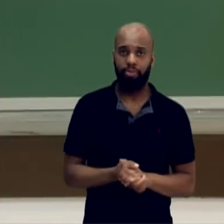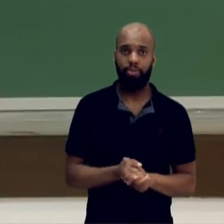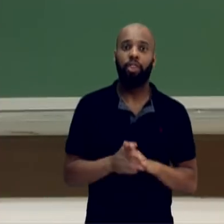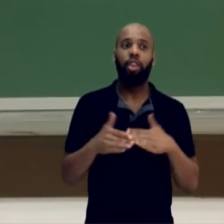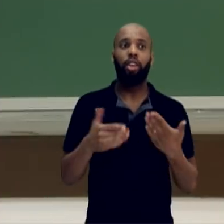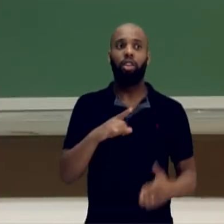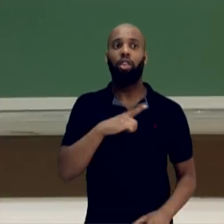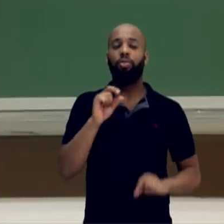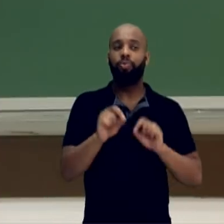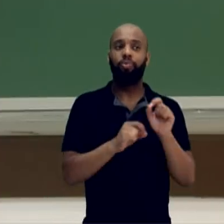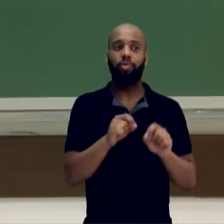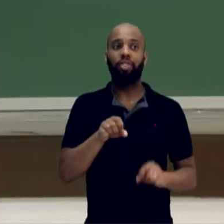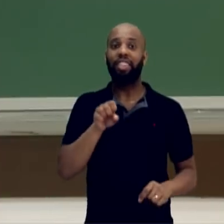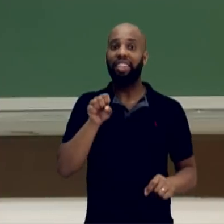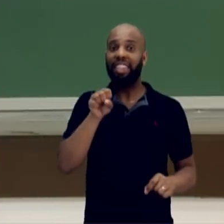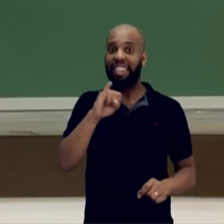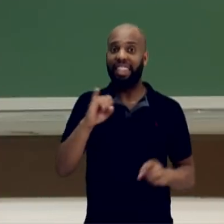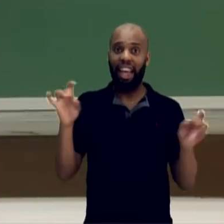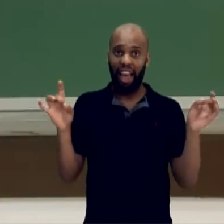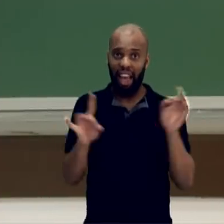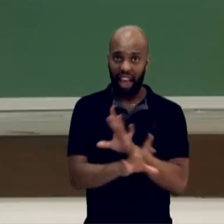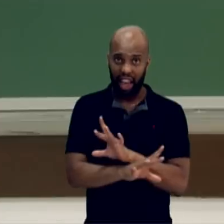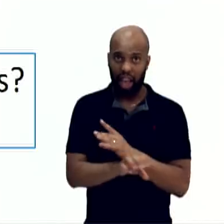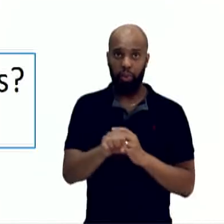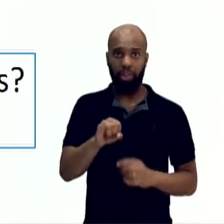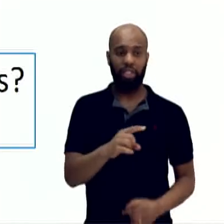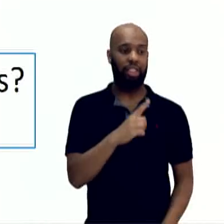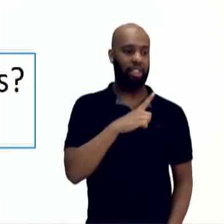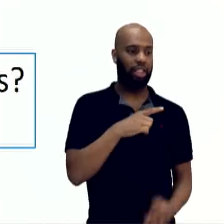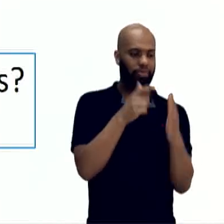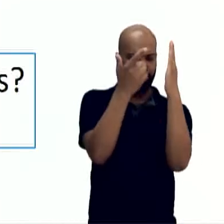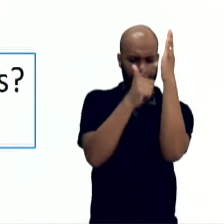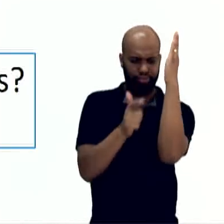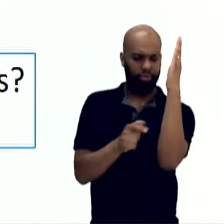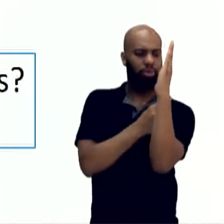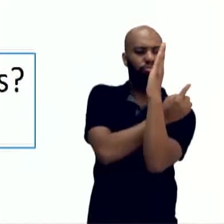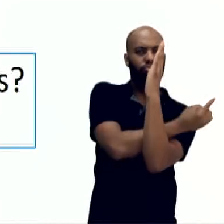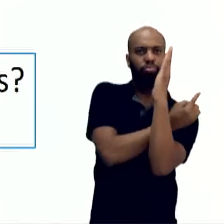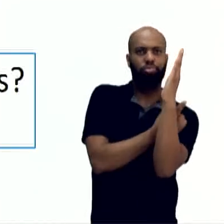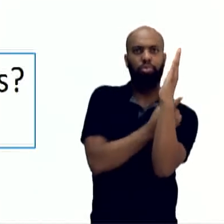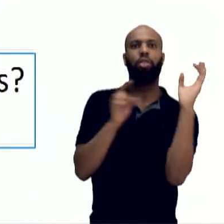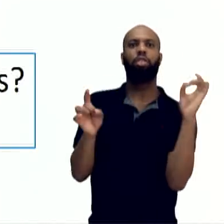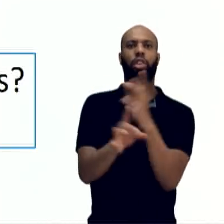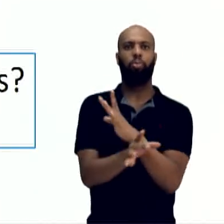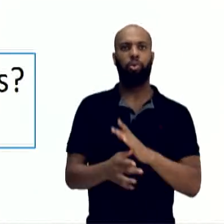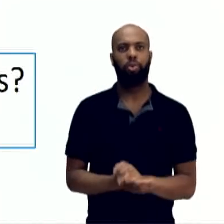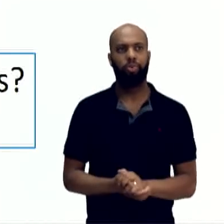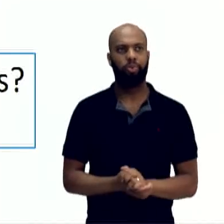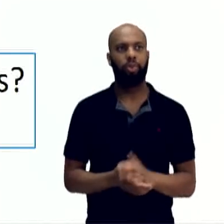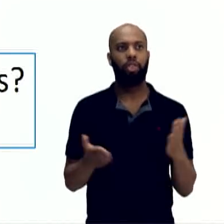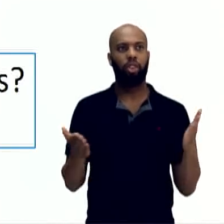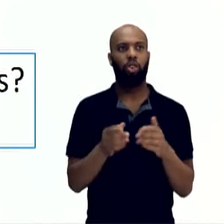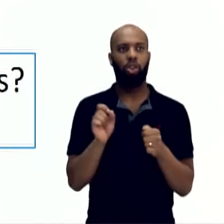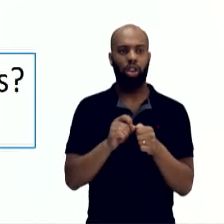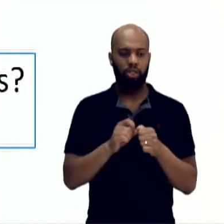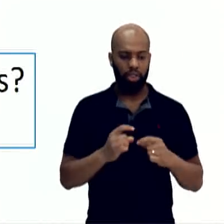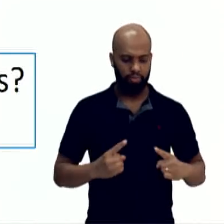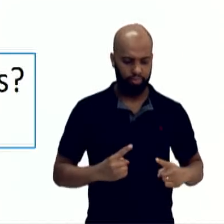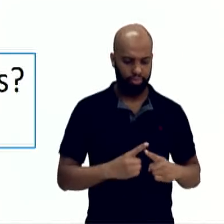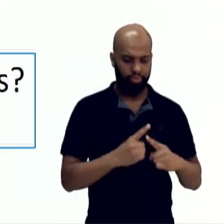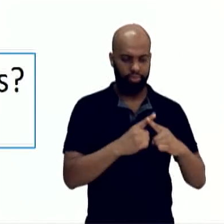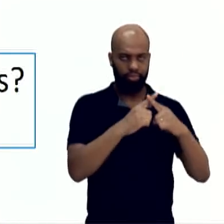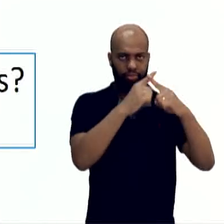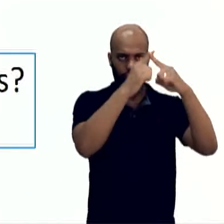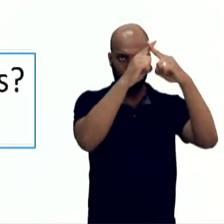os quocientes terminam quando tudo termina em 1. Fazendo a multiplicação, eu tenho 3 vezes o 2,